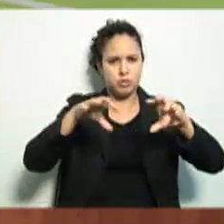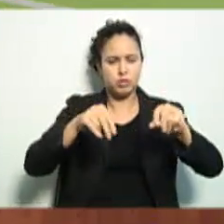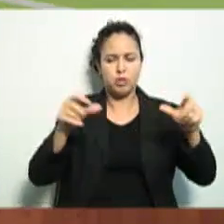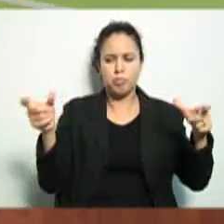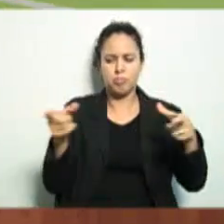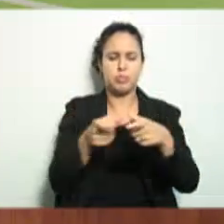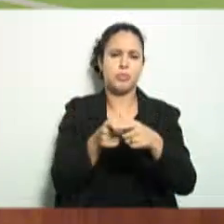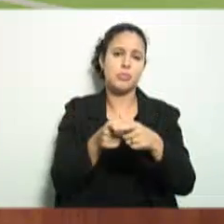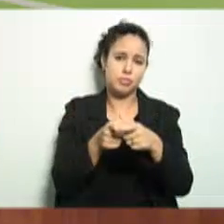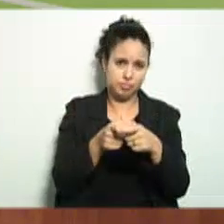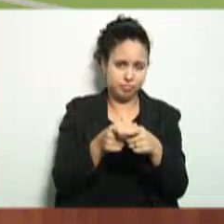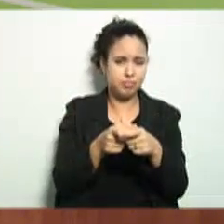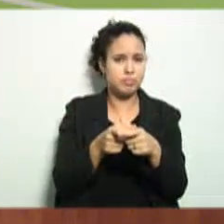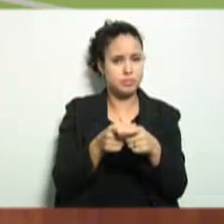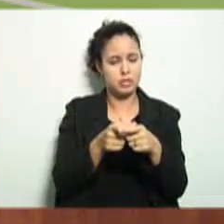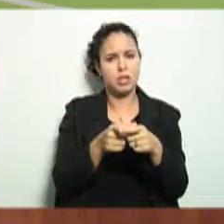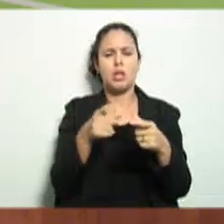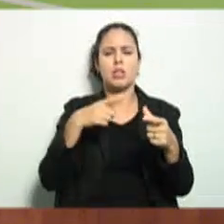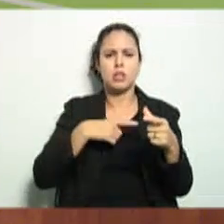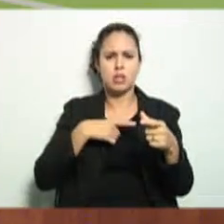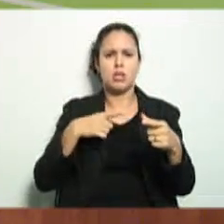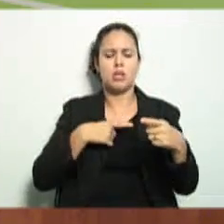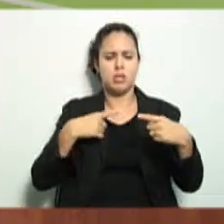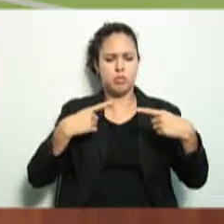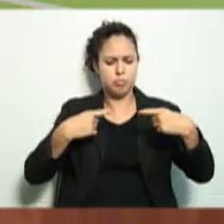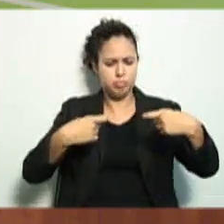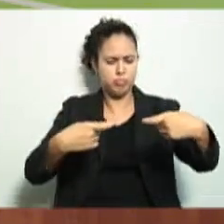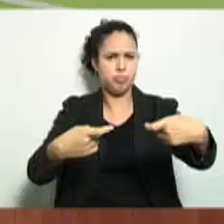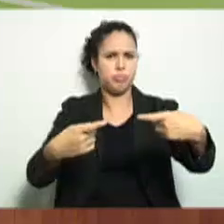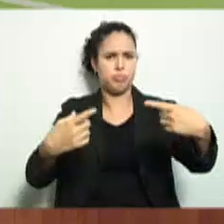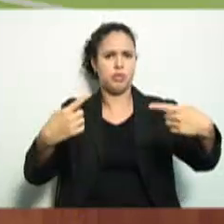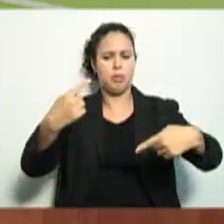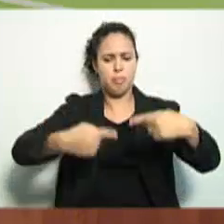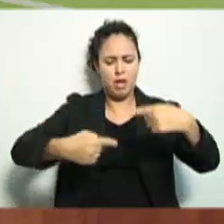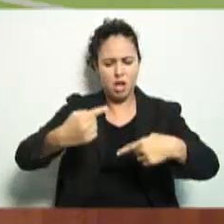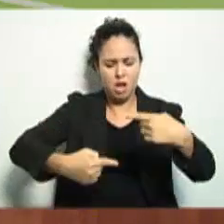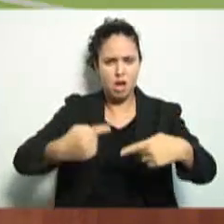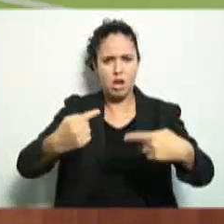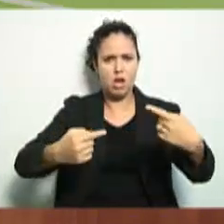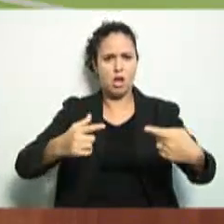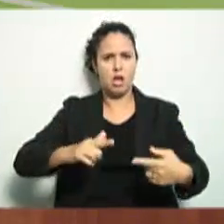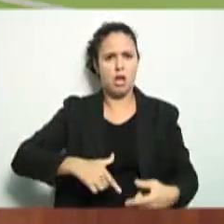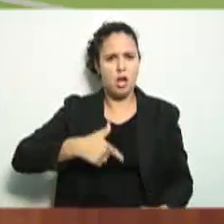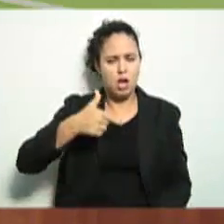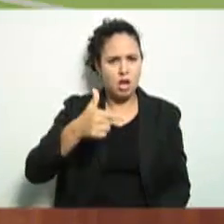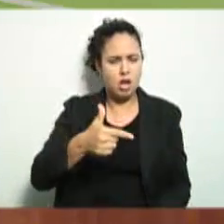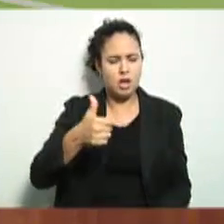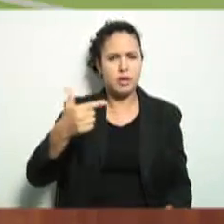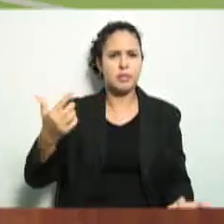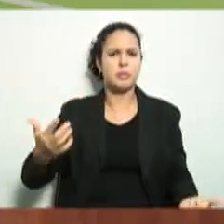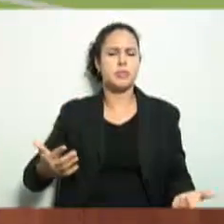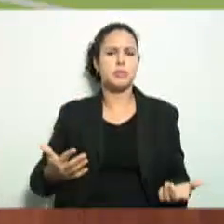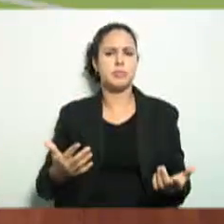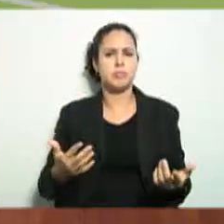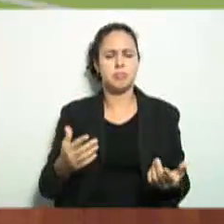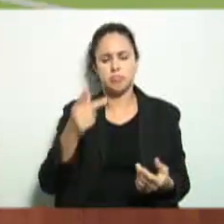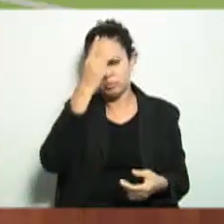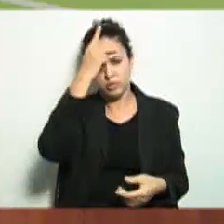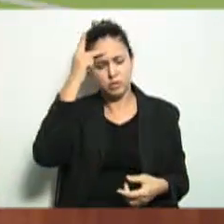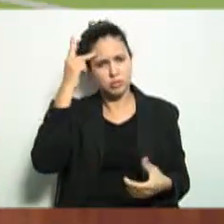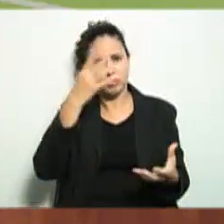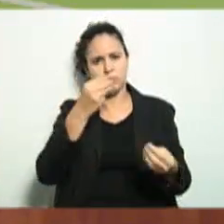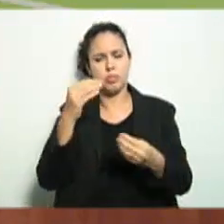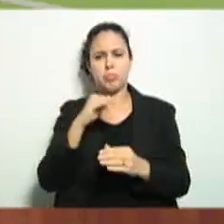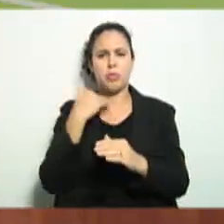pouca terra, então eu tenho conflitos armados mesmo, conflitos onde havia mortes por conta